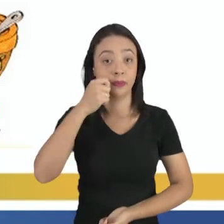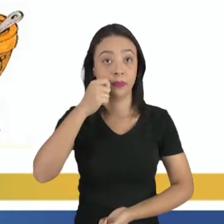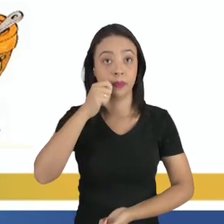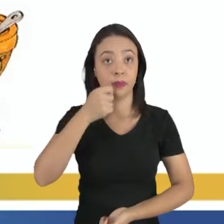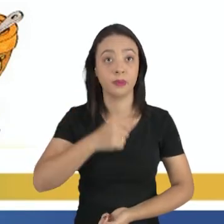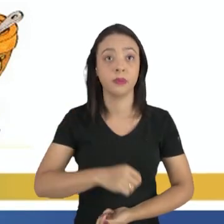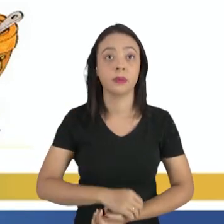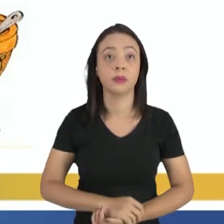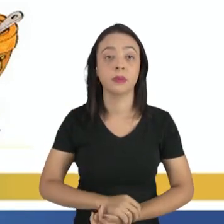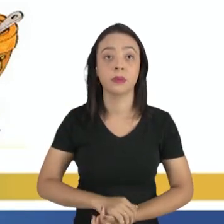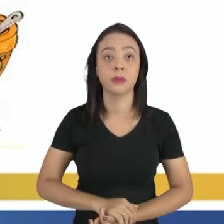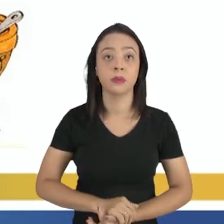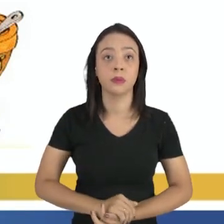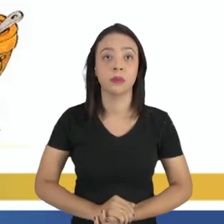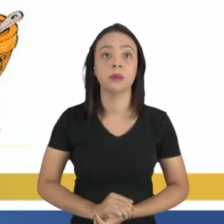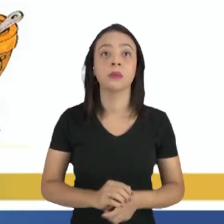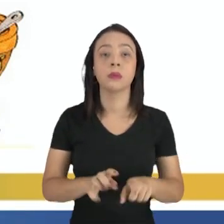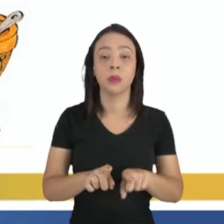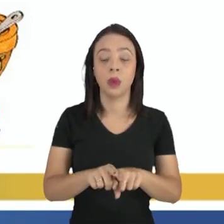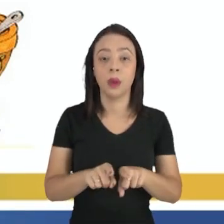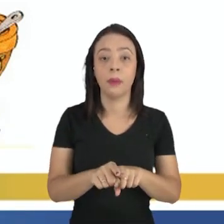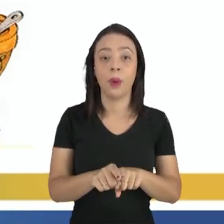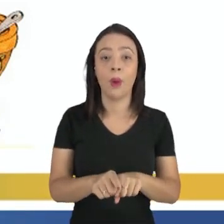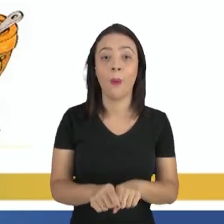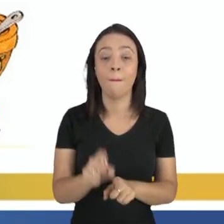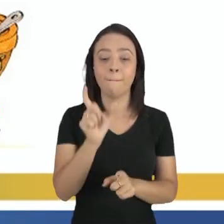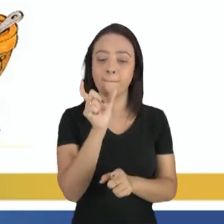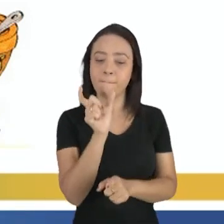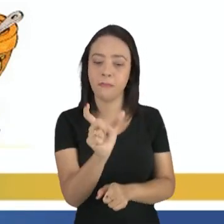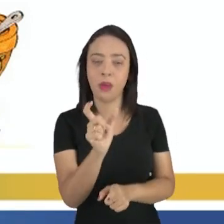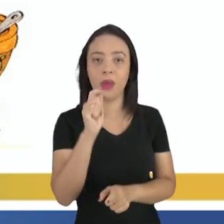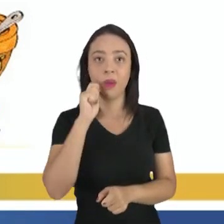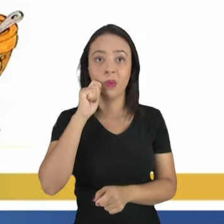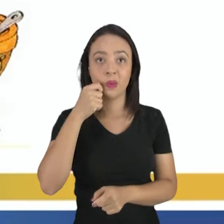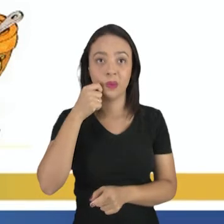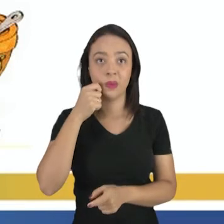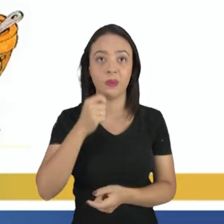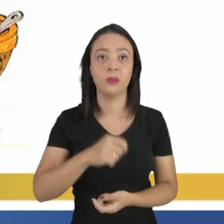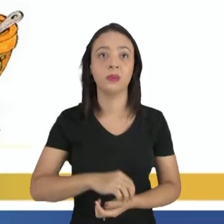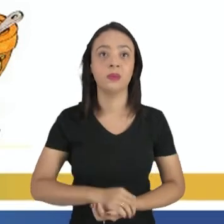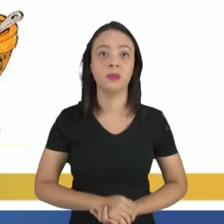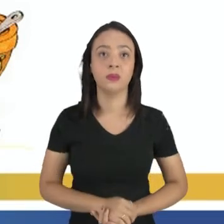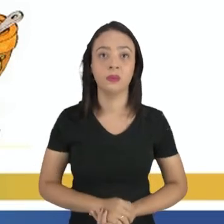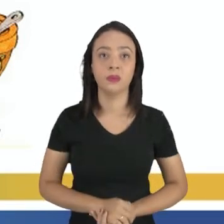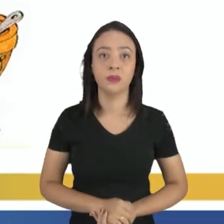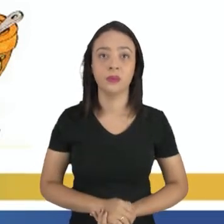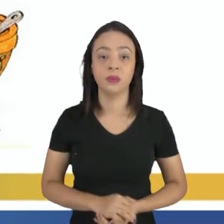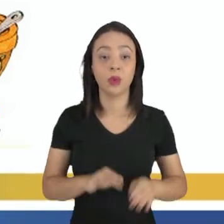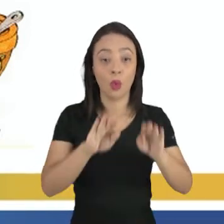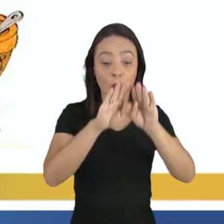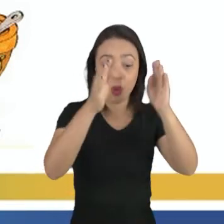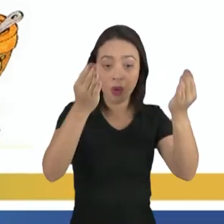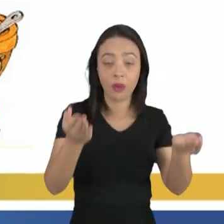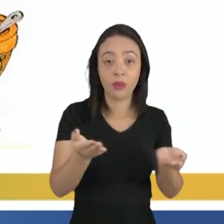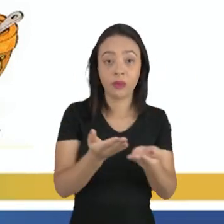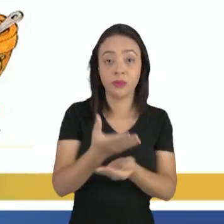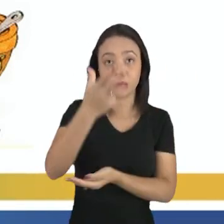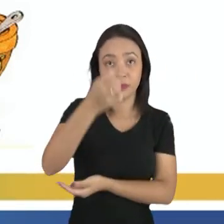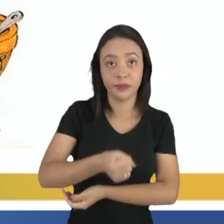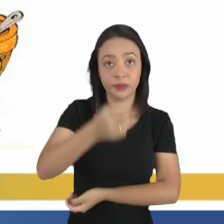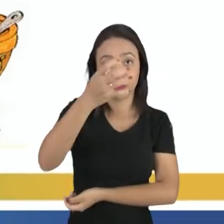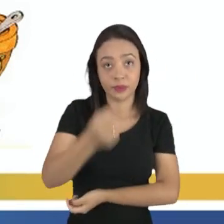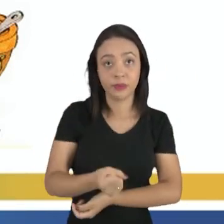A slice of bread, uma fatia de pão. A carton of milk é uma caixinha de leite.